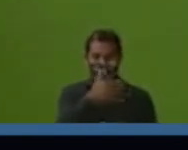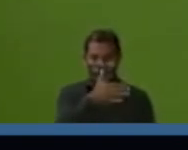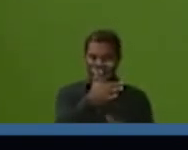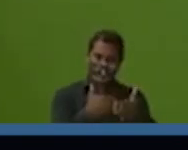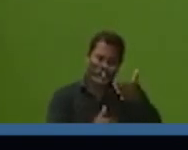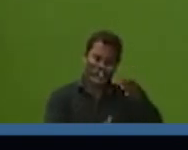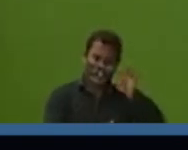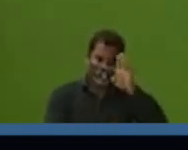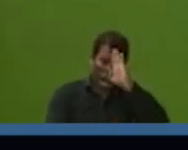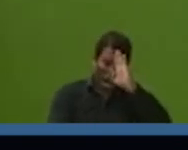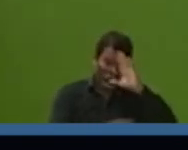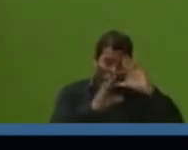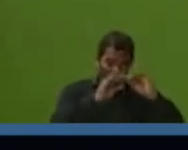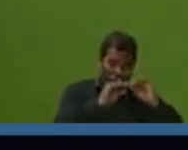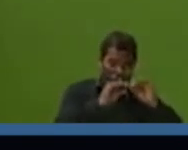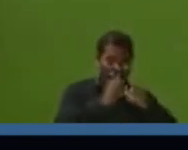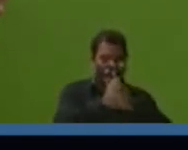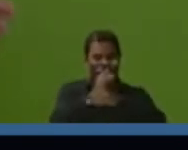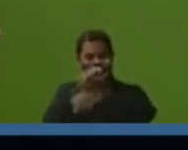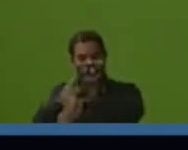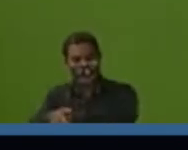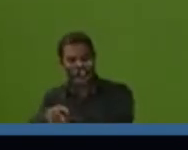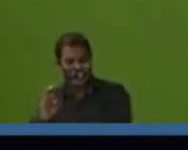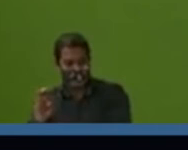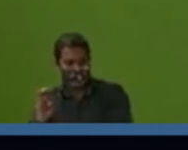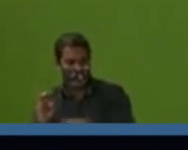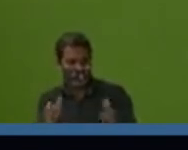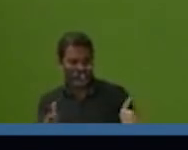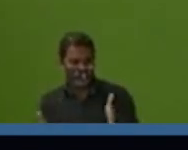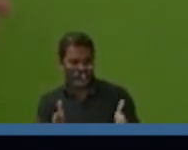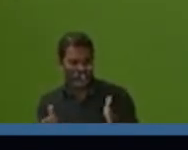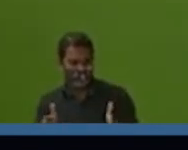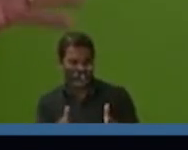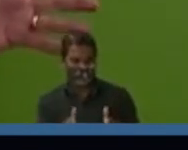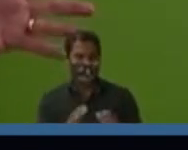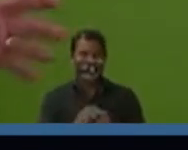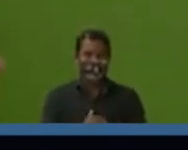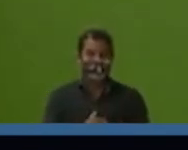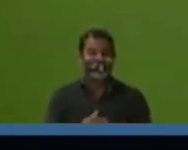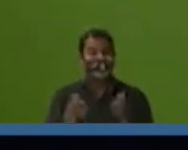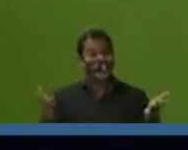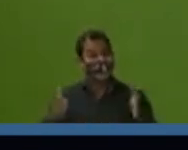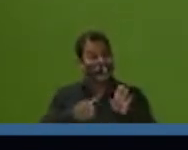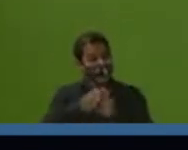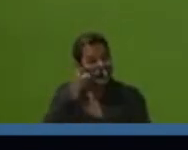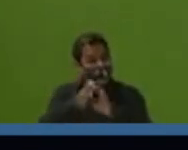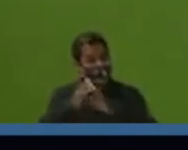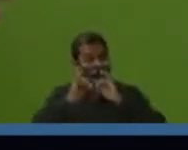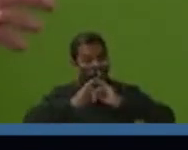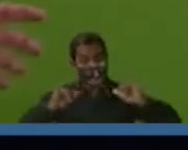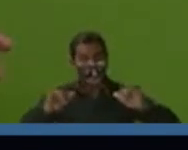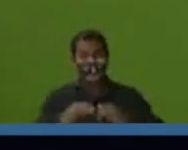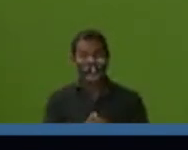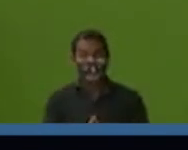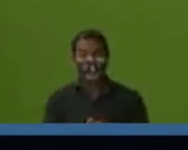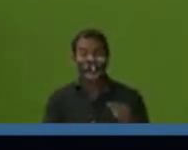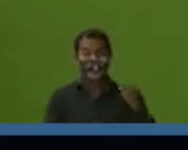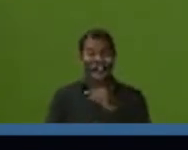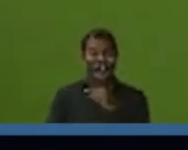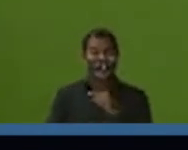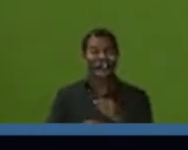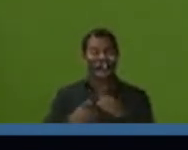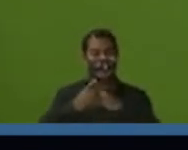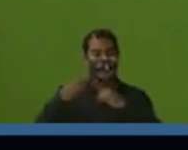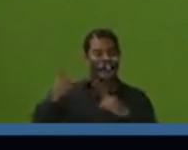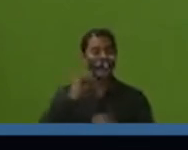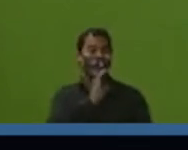horas às 5 horas. E aí, mais uma vez, vai o alerta da doutora Cristine